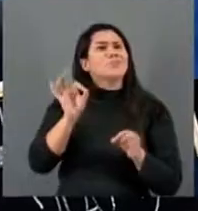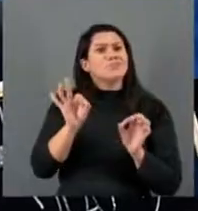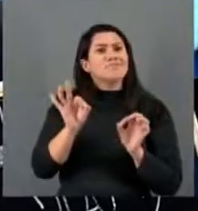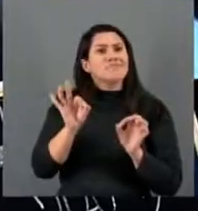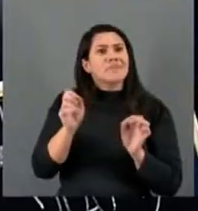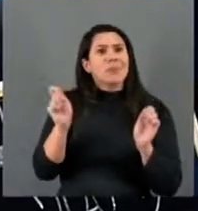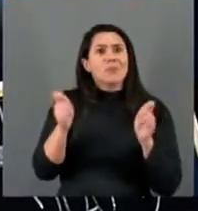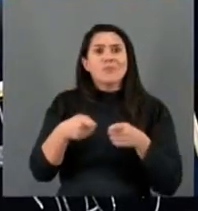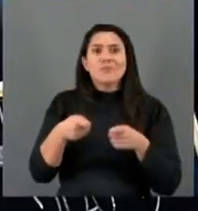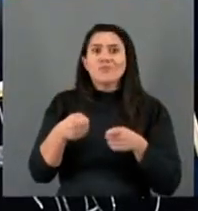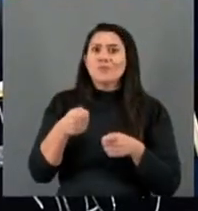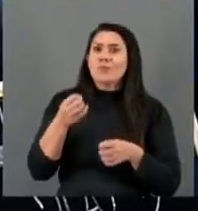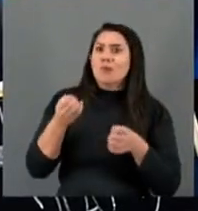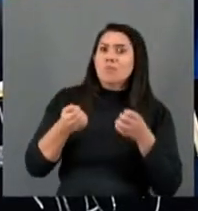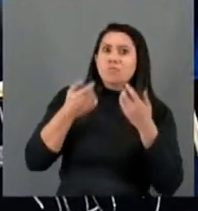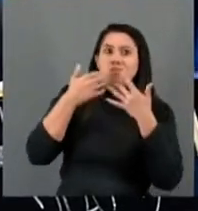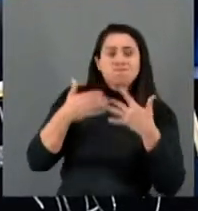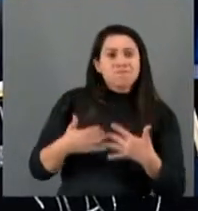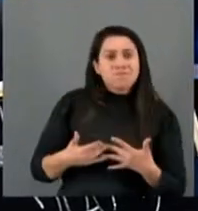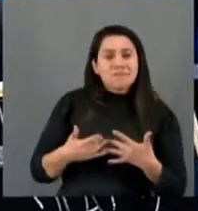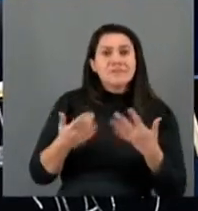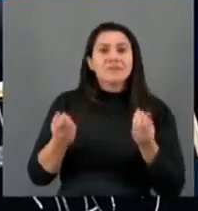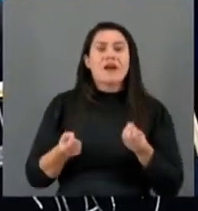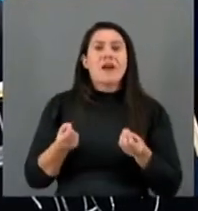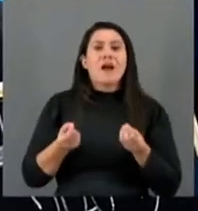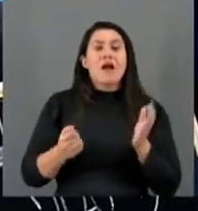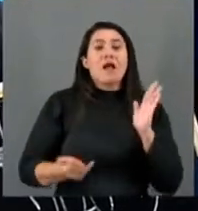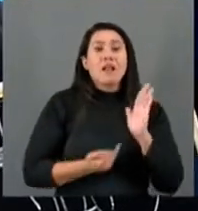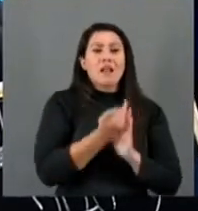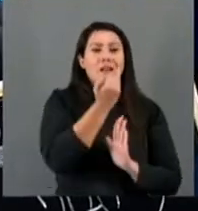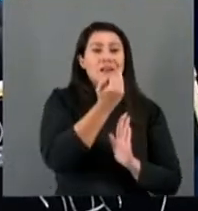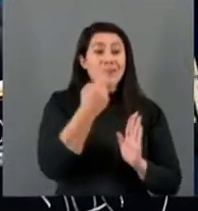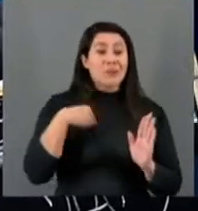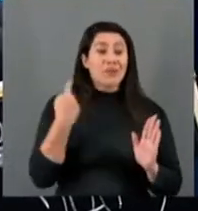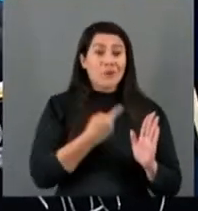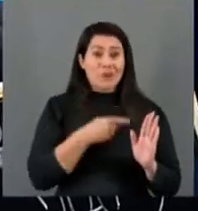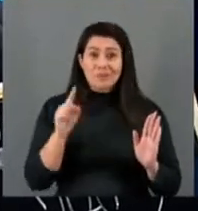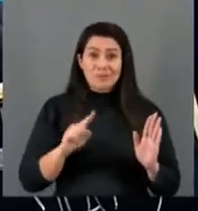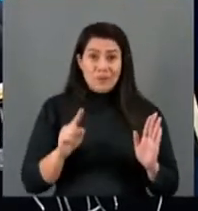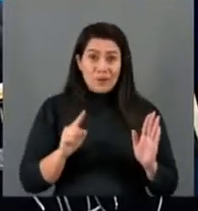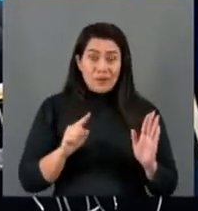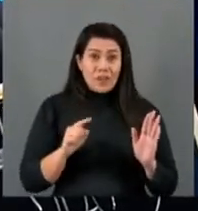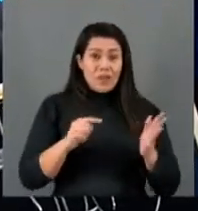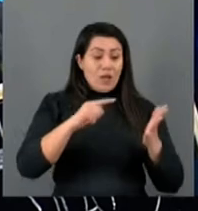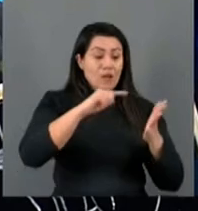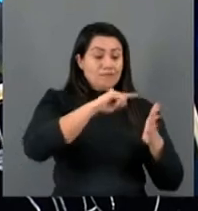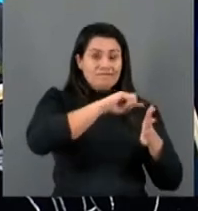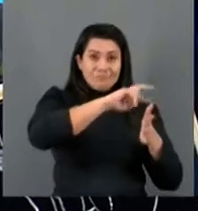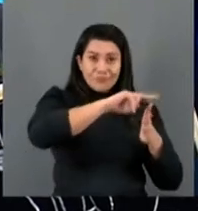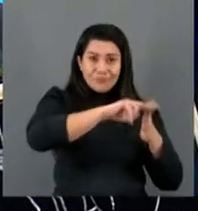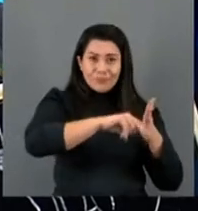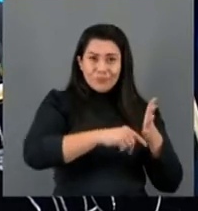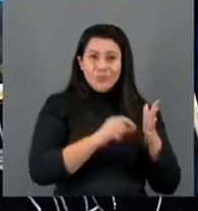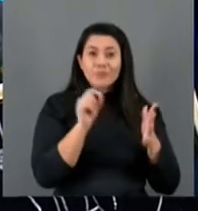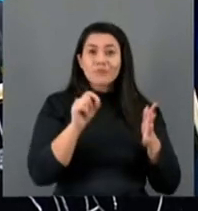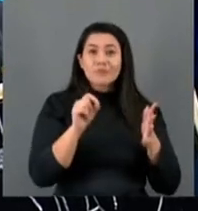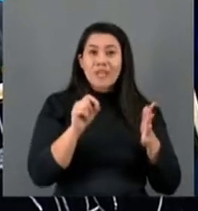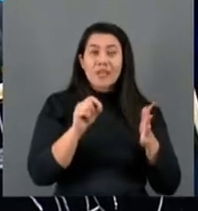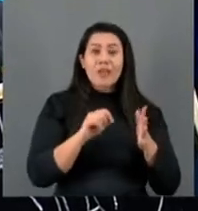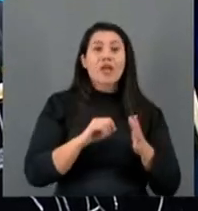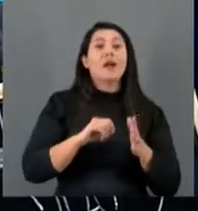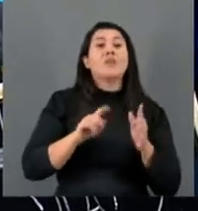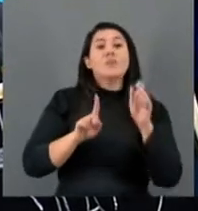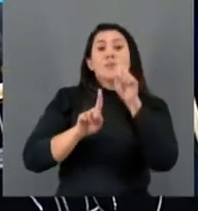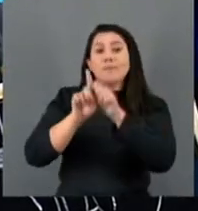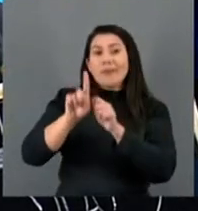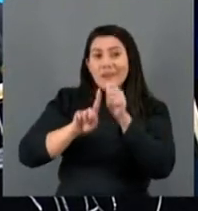deflação? Mais o argumento para que a nossa inflação não é de demanda. O que é que justifica a deflação de julho, de